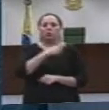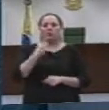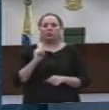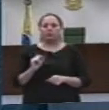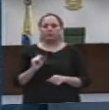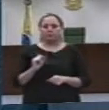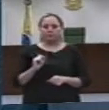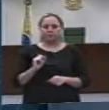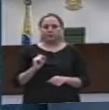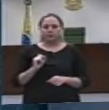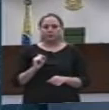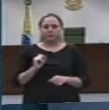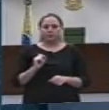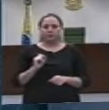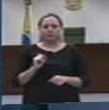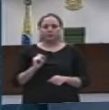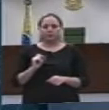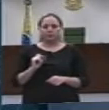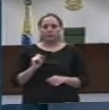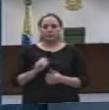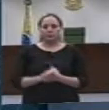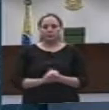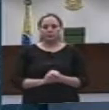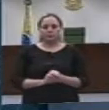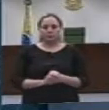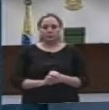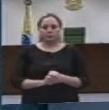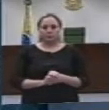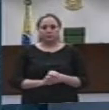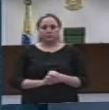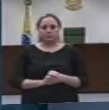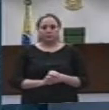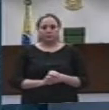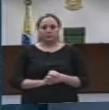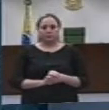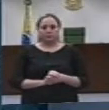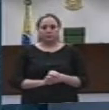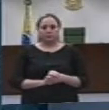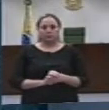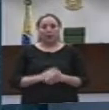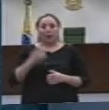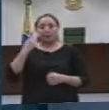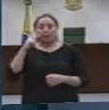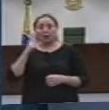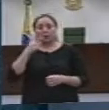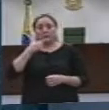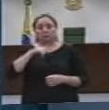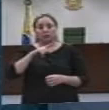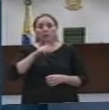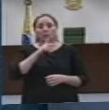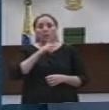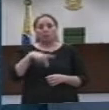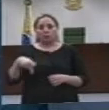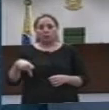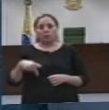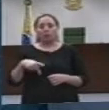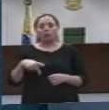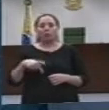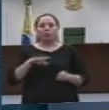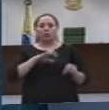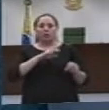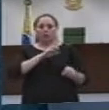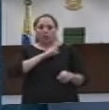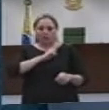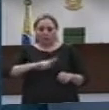condição do candidato a professor de ensino religioso você credenciado pela autoridade